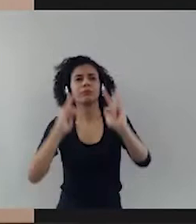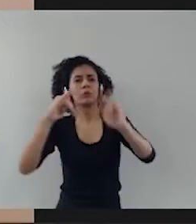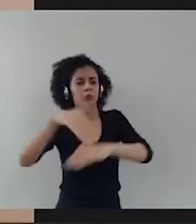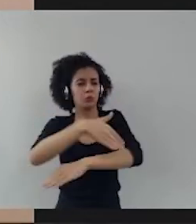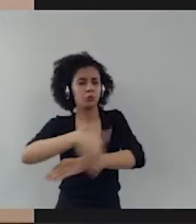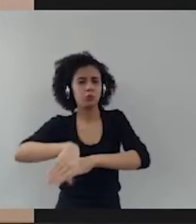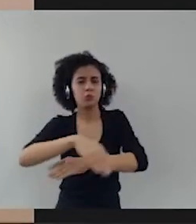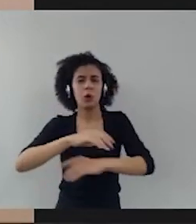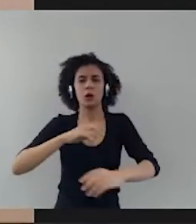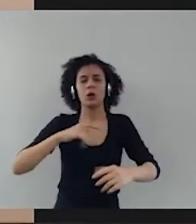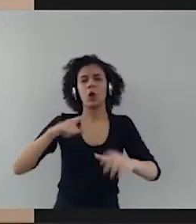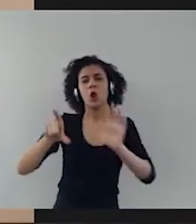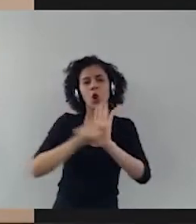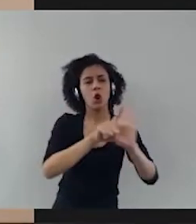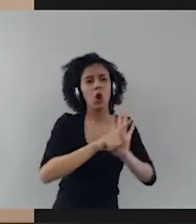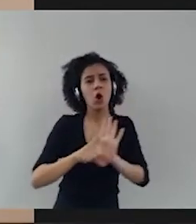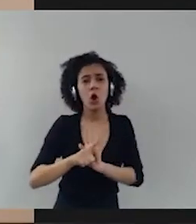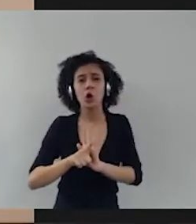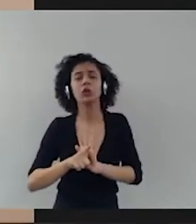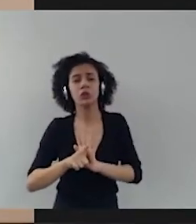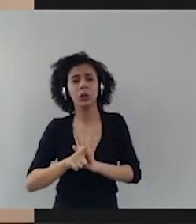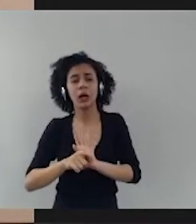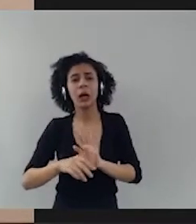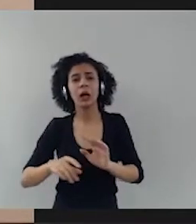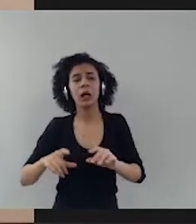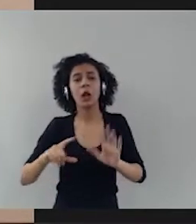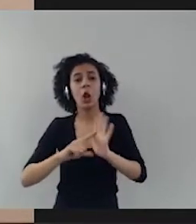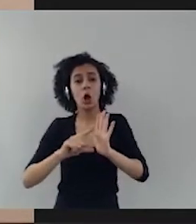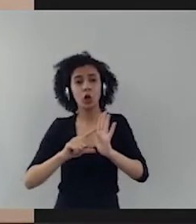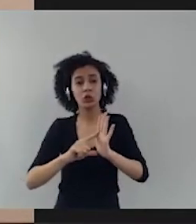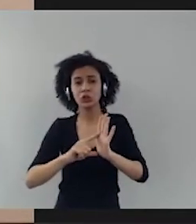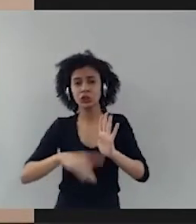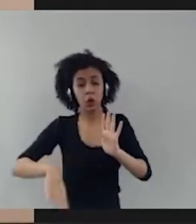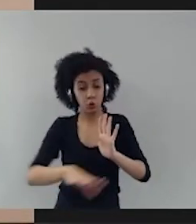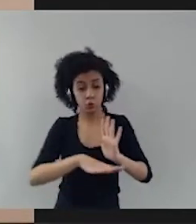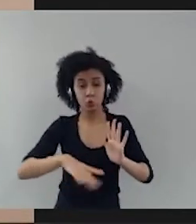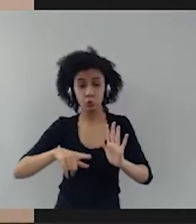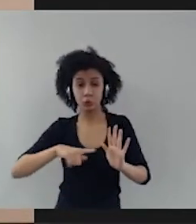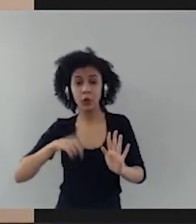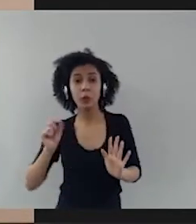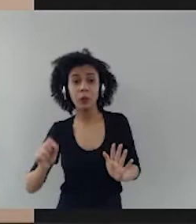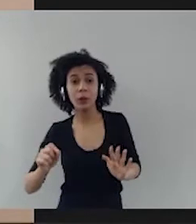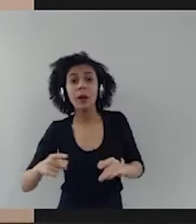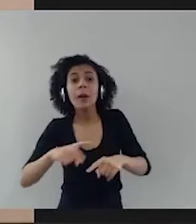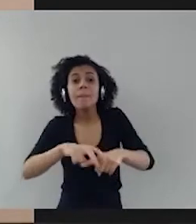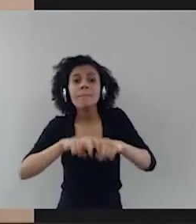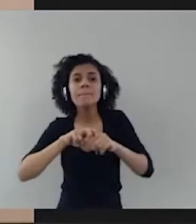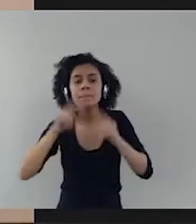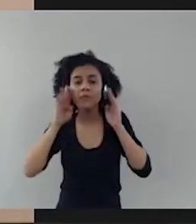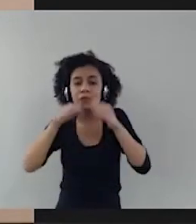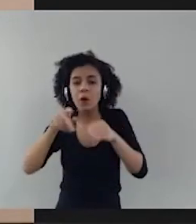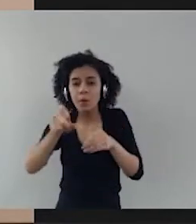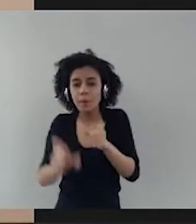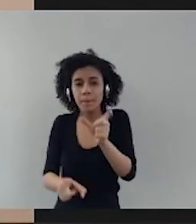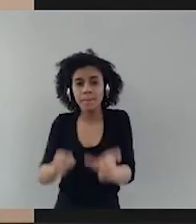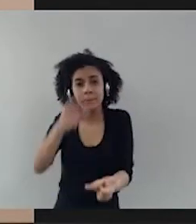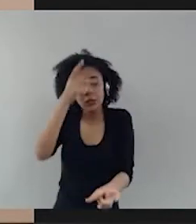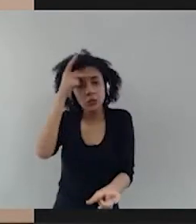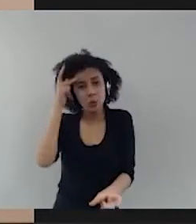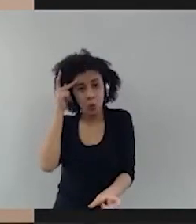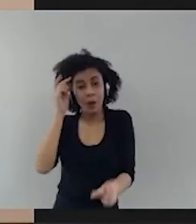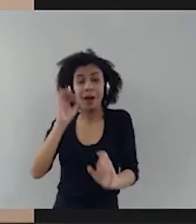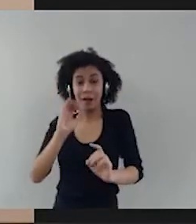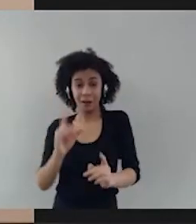vias, os comércios, tudo que compõe a cidade só estão ali por causa das pessoas. Por mais que nós